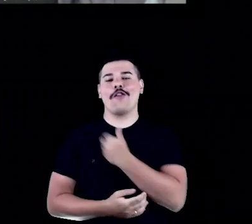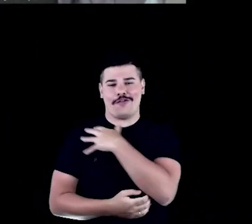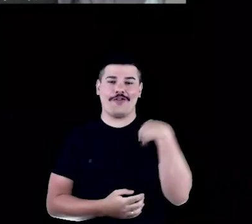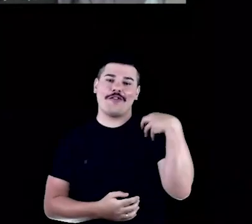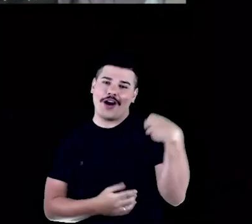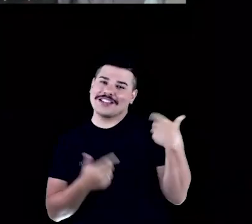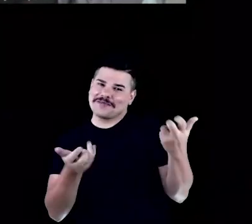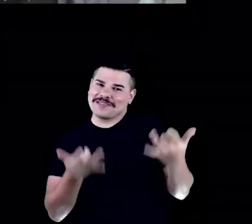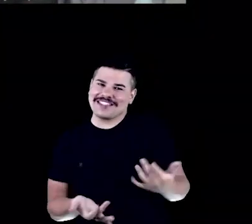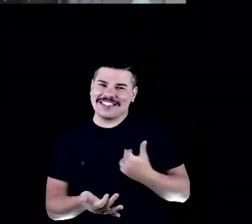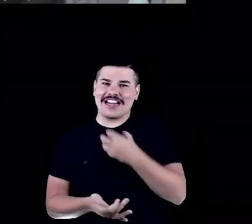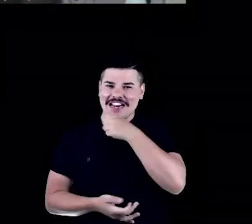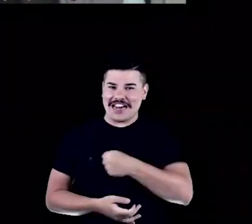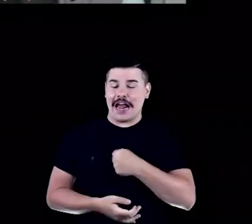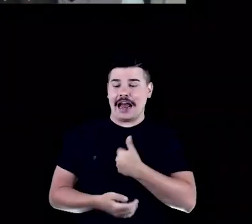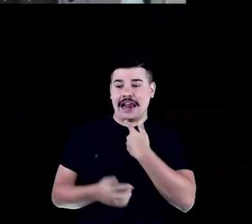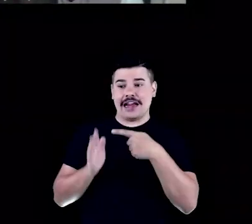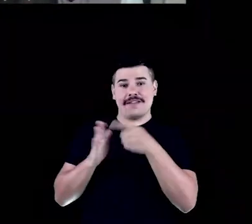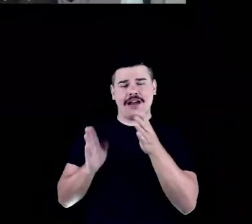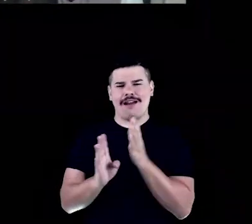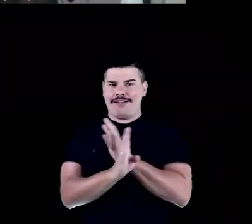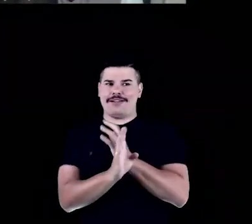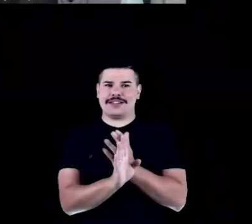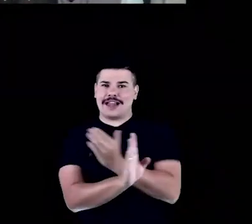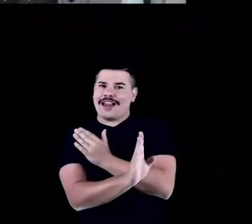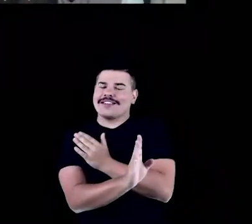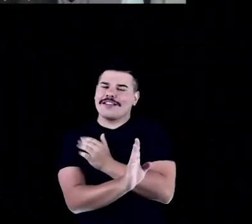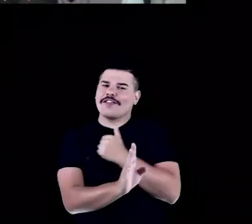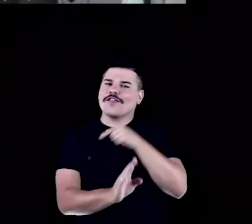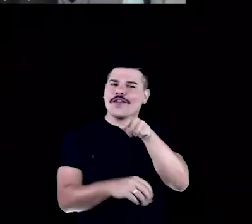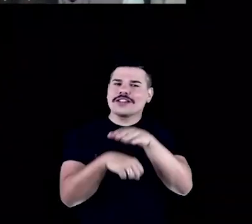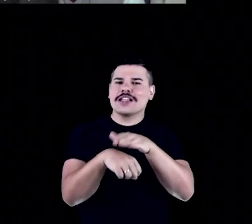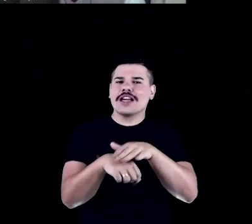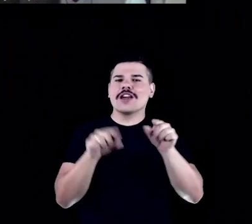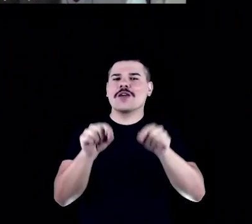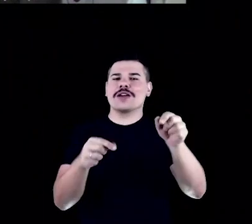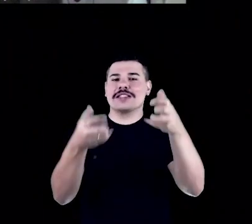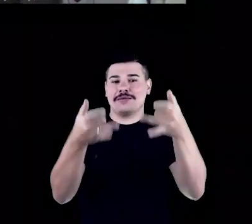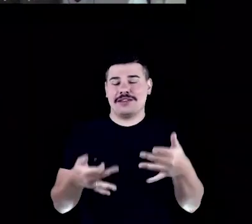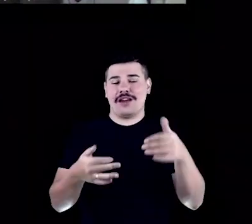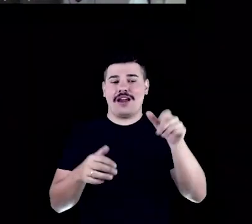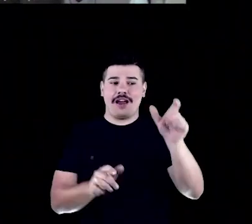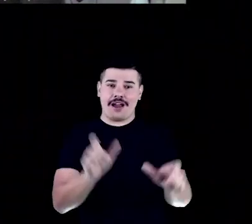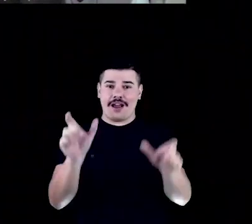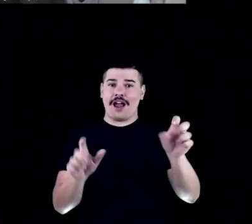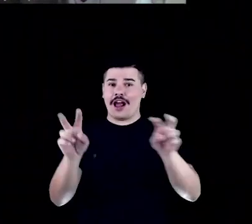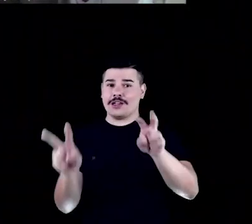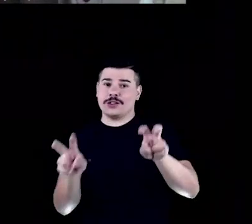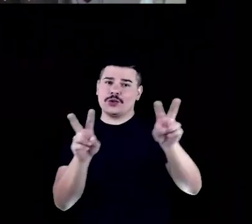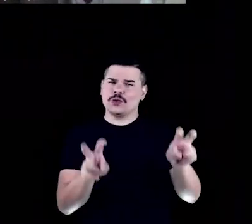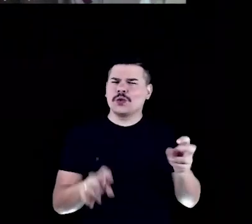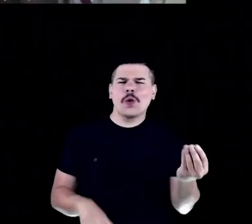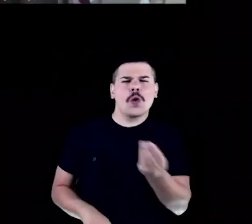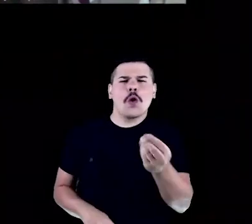Freud explica. Massa, massa. No saída, você coloca a questão pra gente.